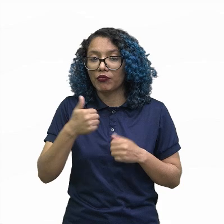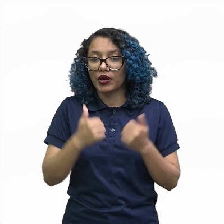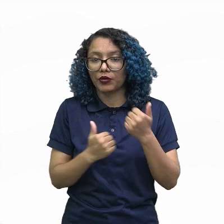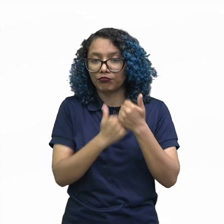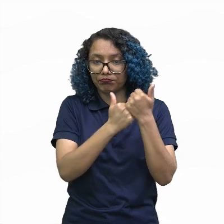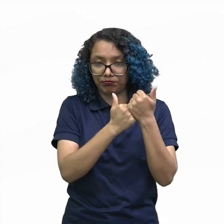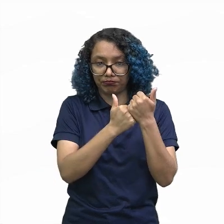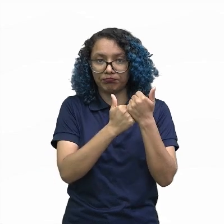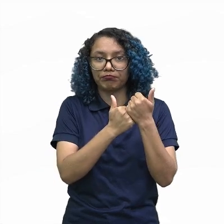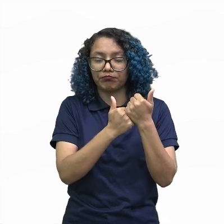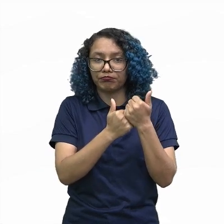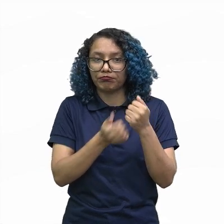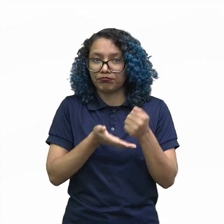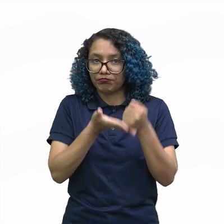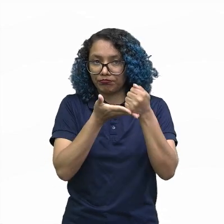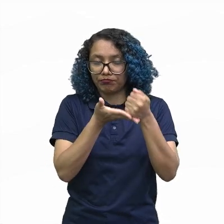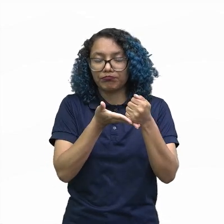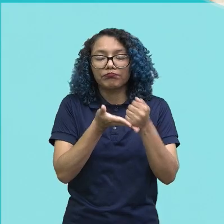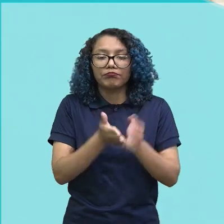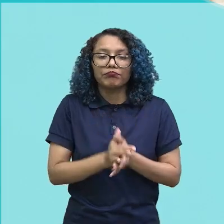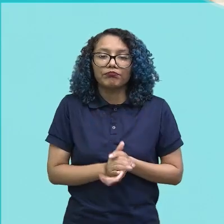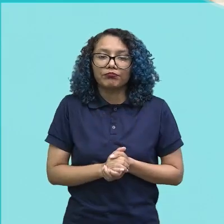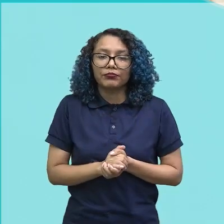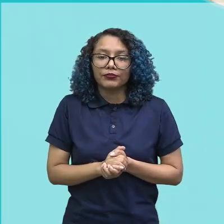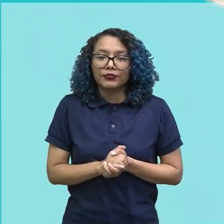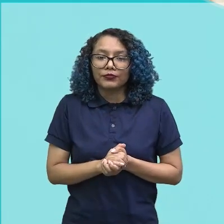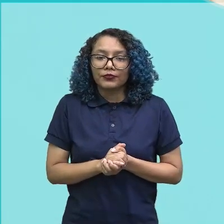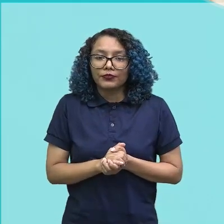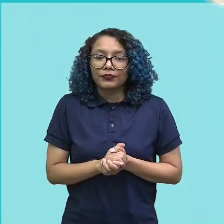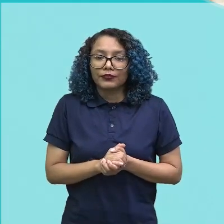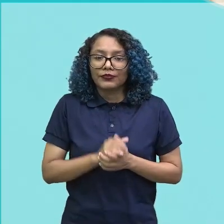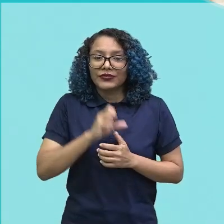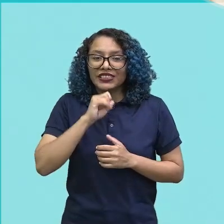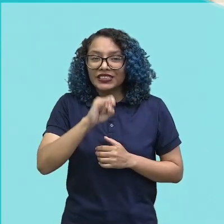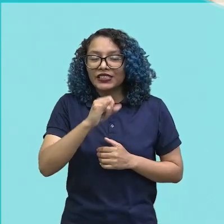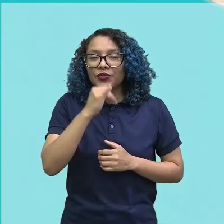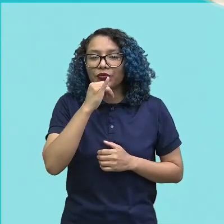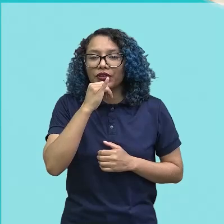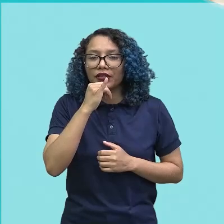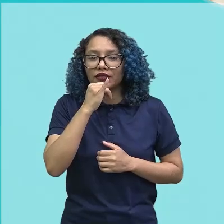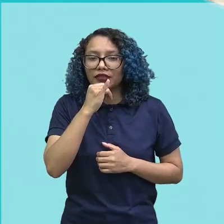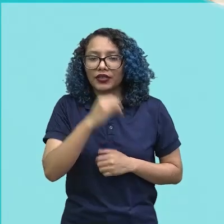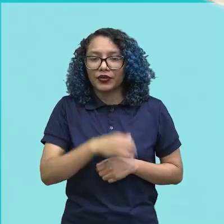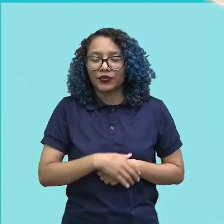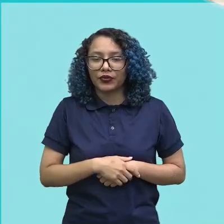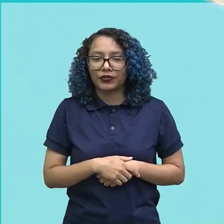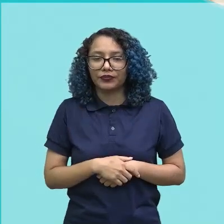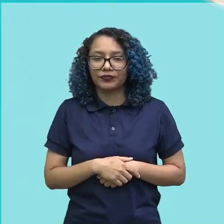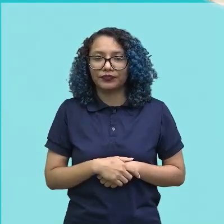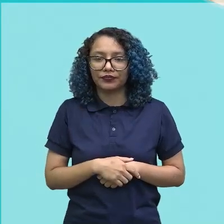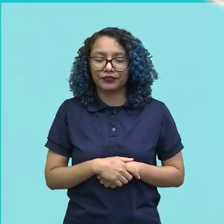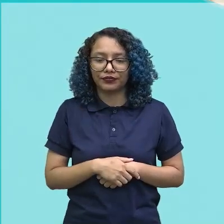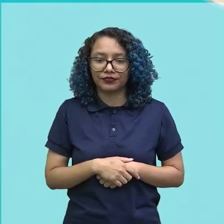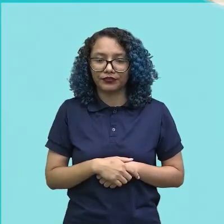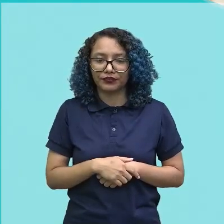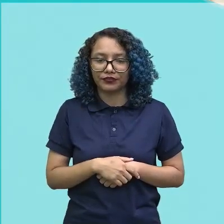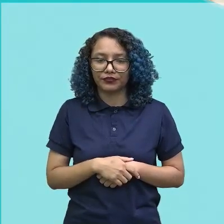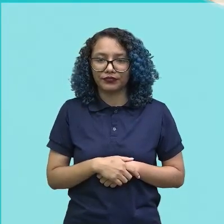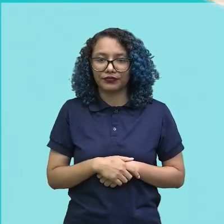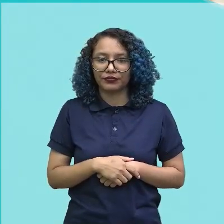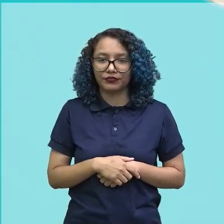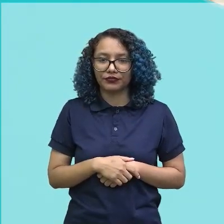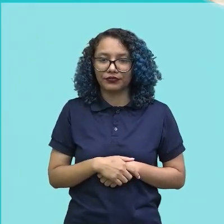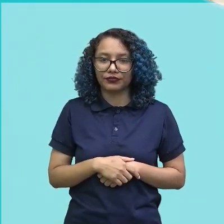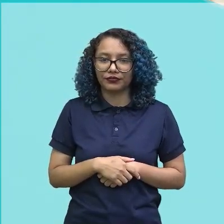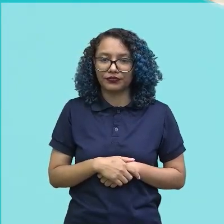aqui comigo, toda vez que eu estou diante de um ponto de vista diferente, em que eu tenho contato